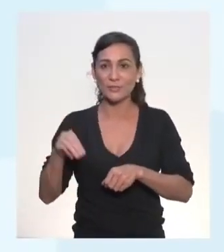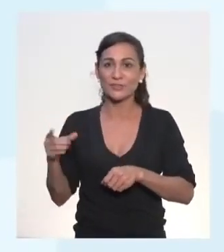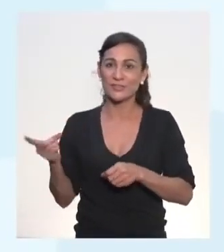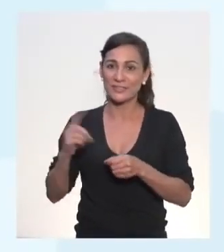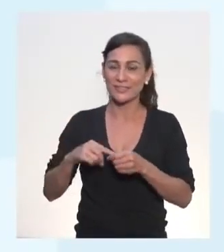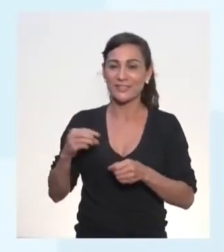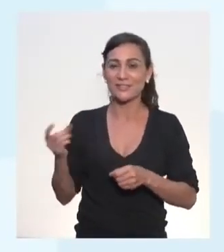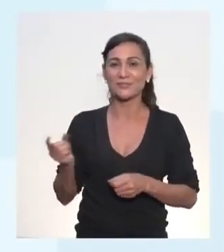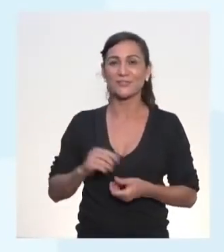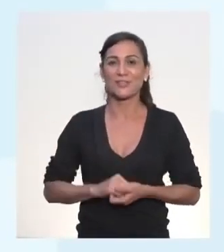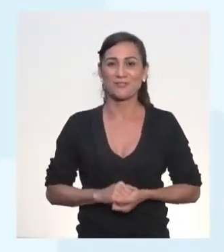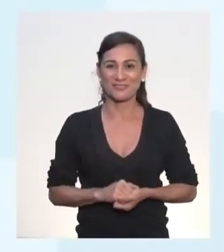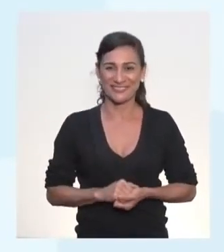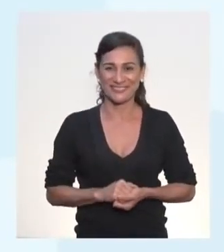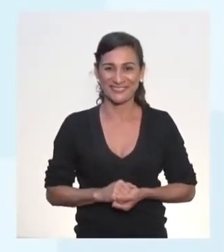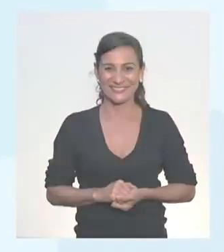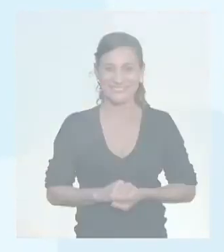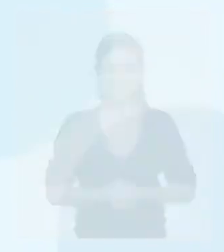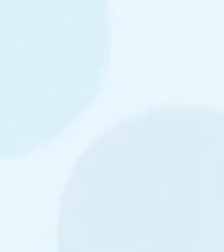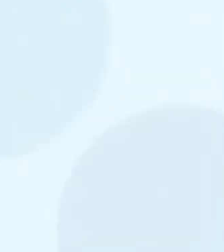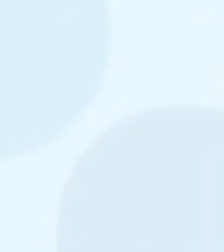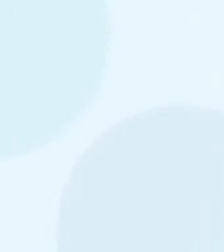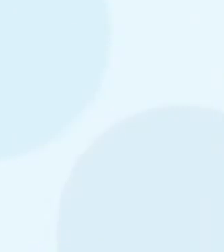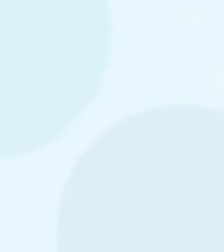já voltamos.